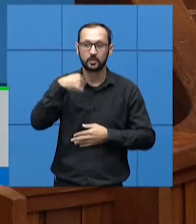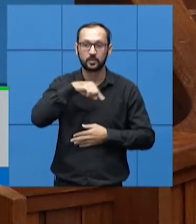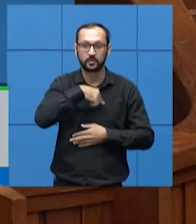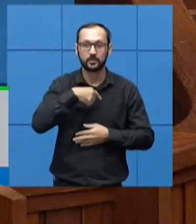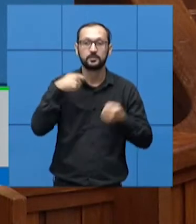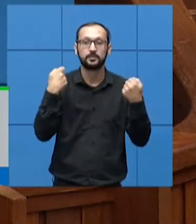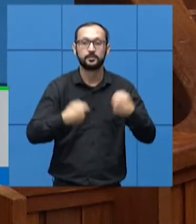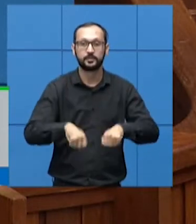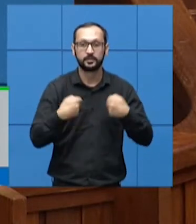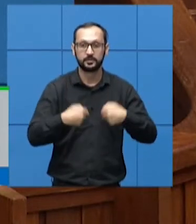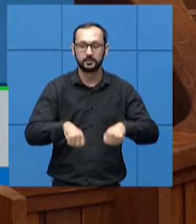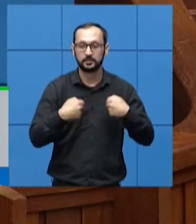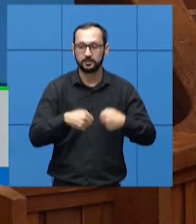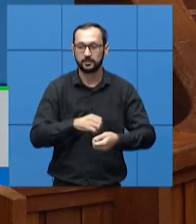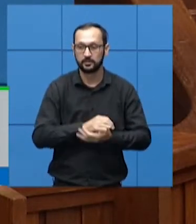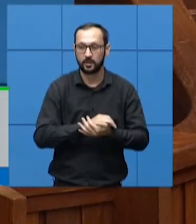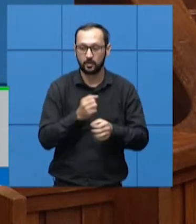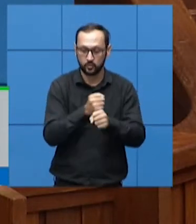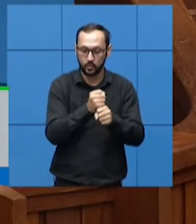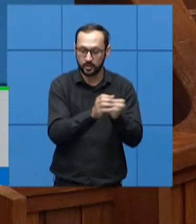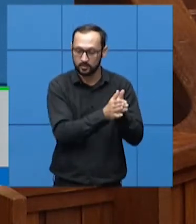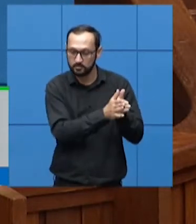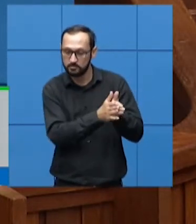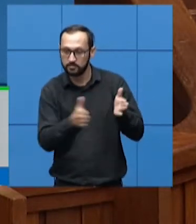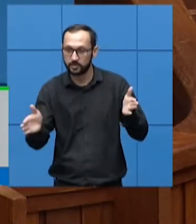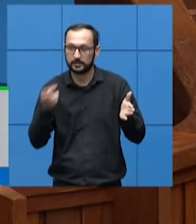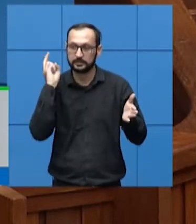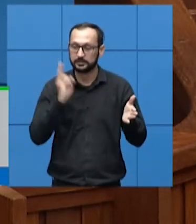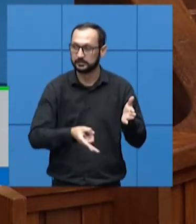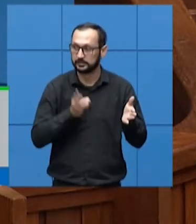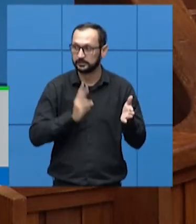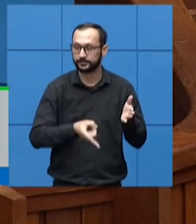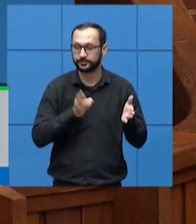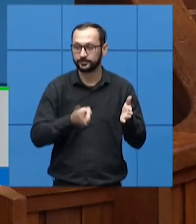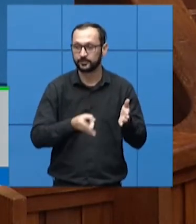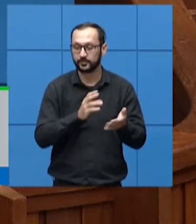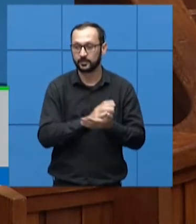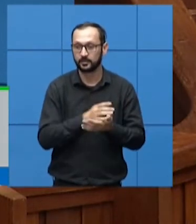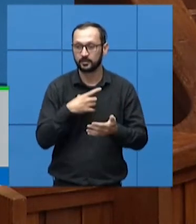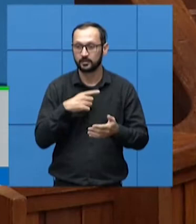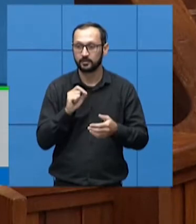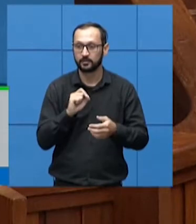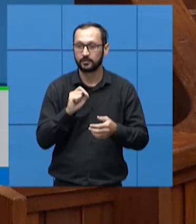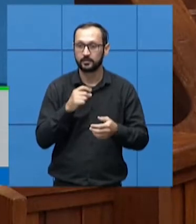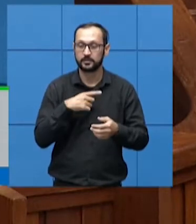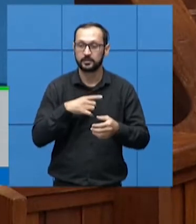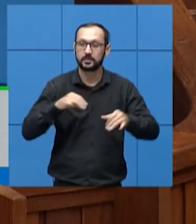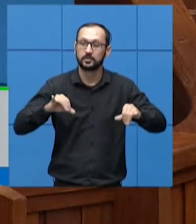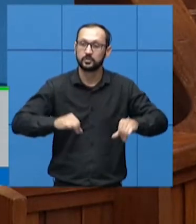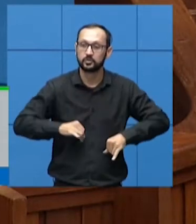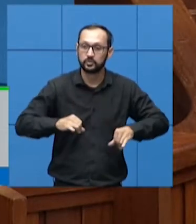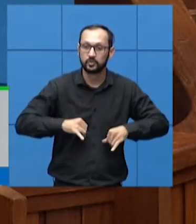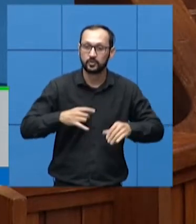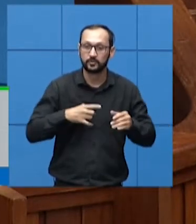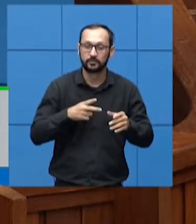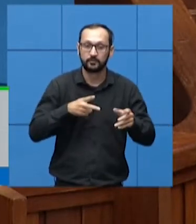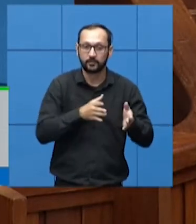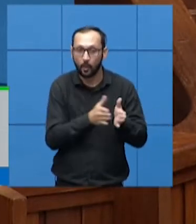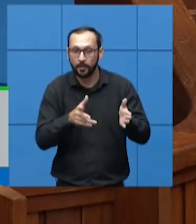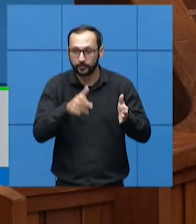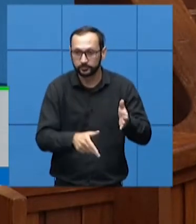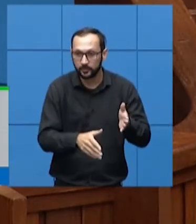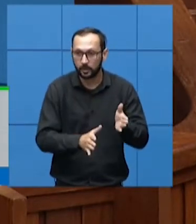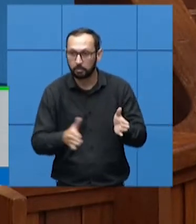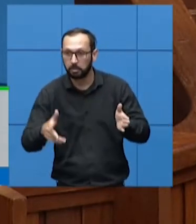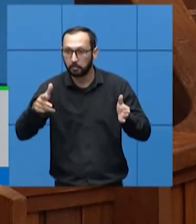nós necessitamos ao longo do ano, com regularidade, sem que sofra solução de continuidade,